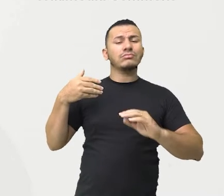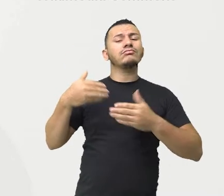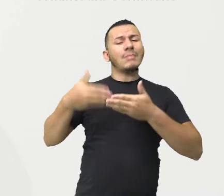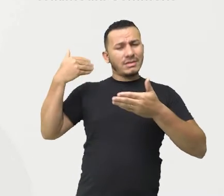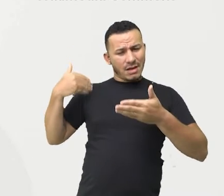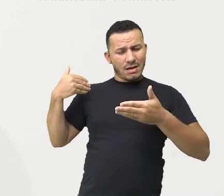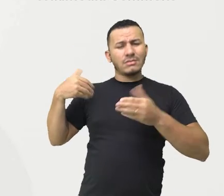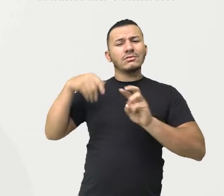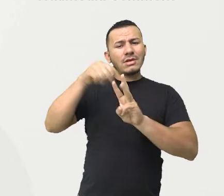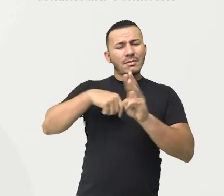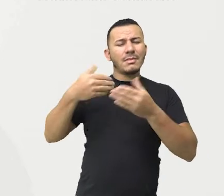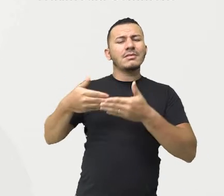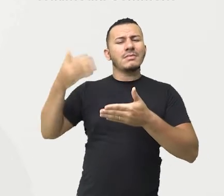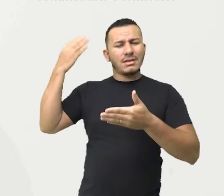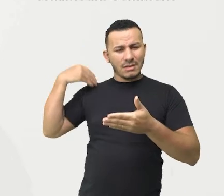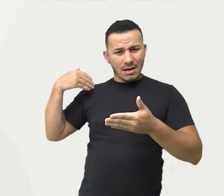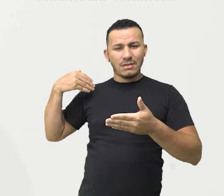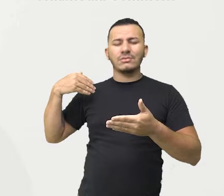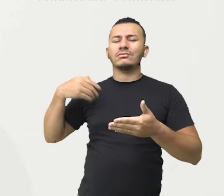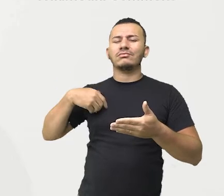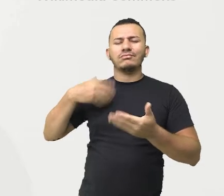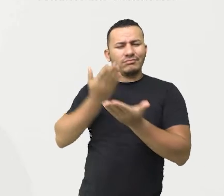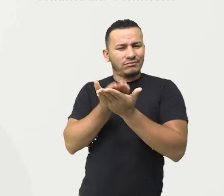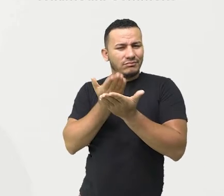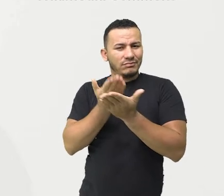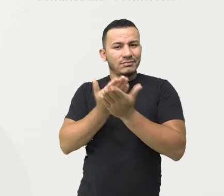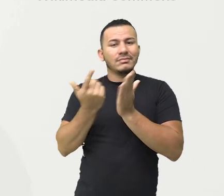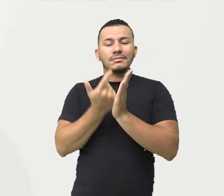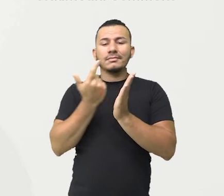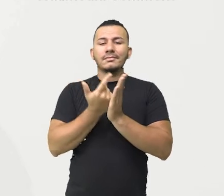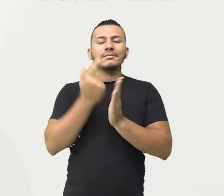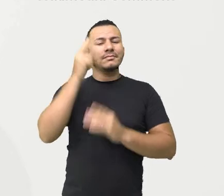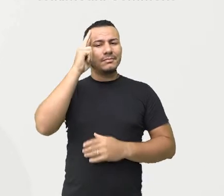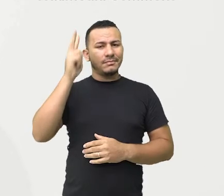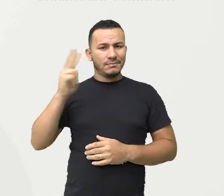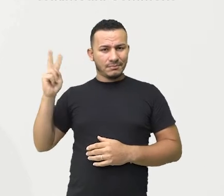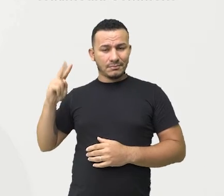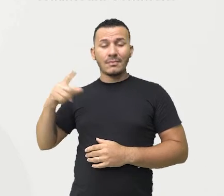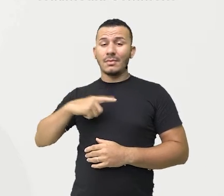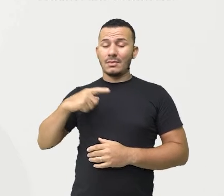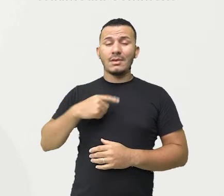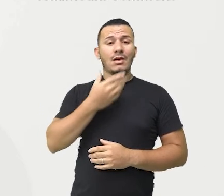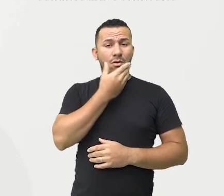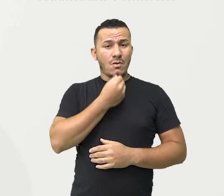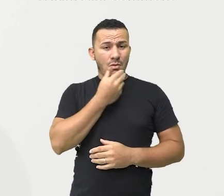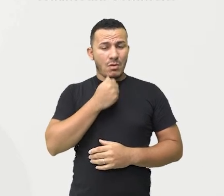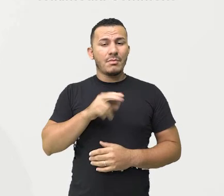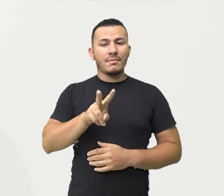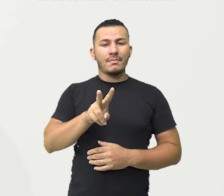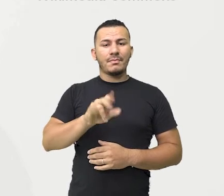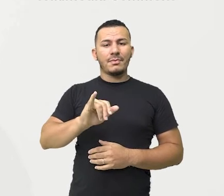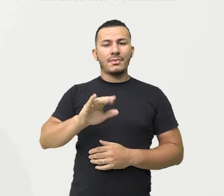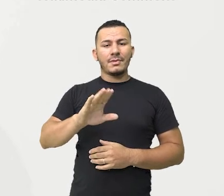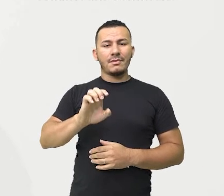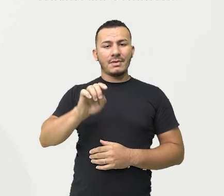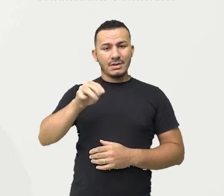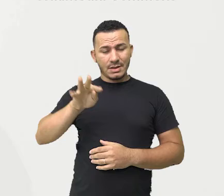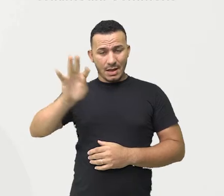que nós estudamos no livro de história do nosso país, o navegante espanhol